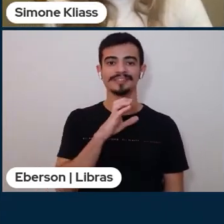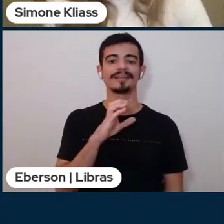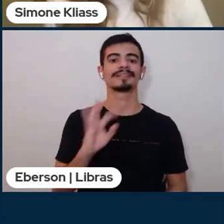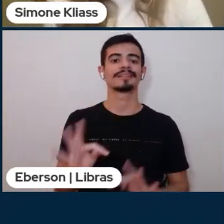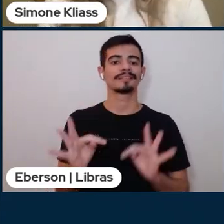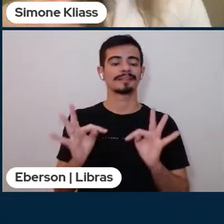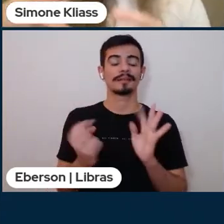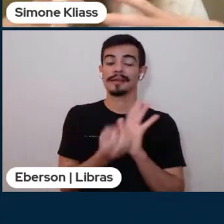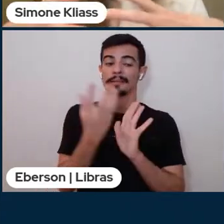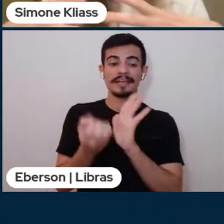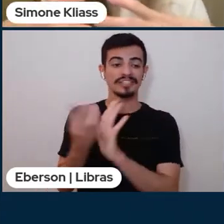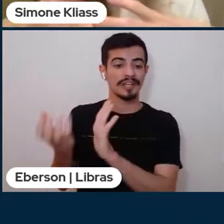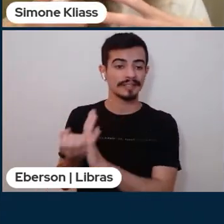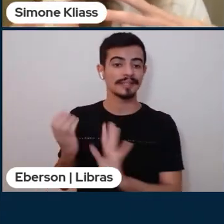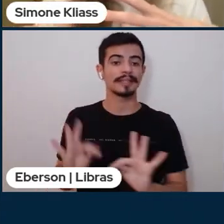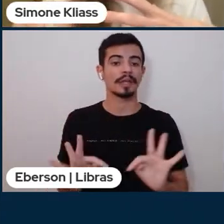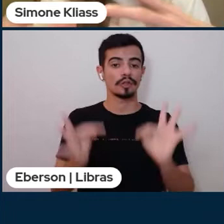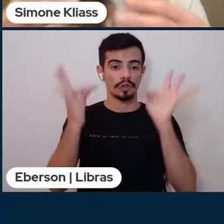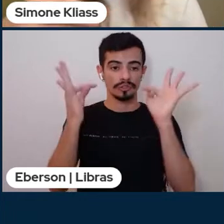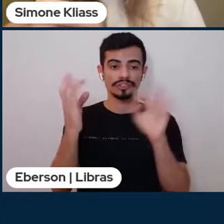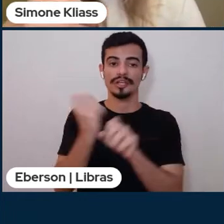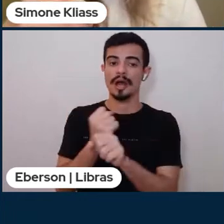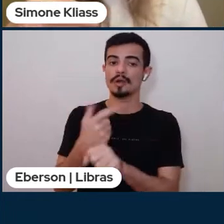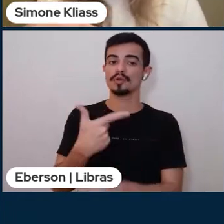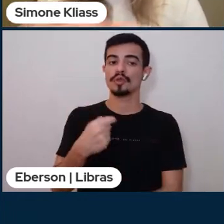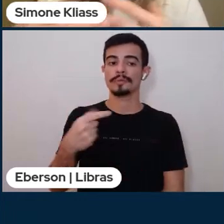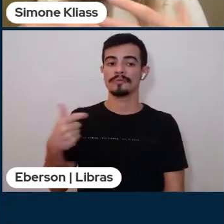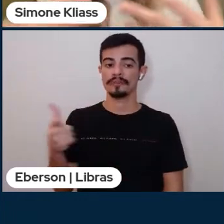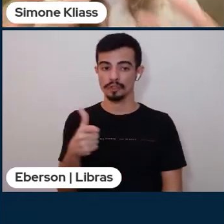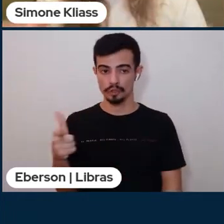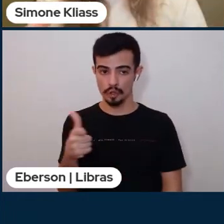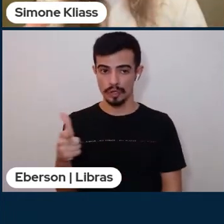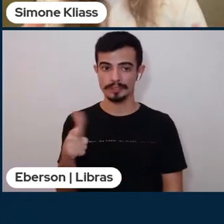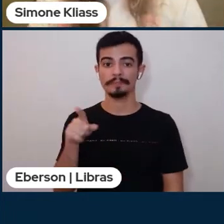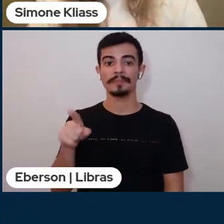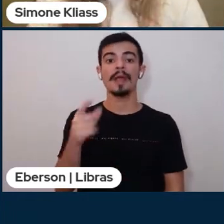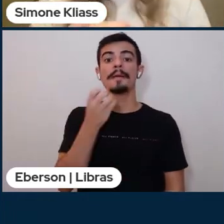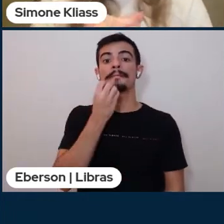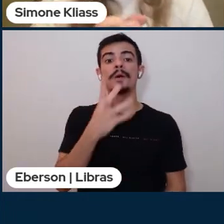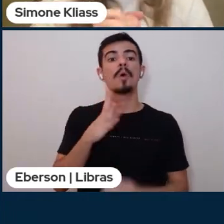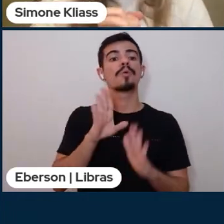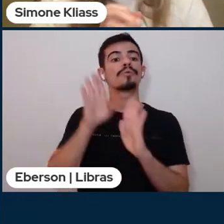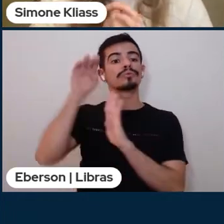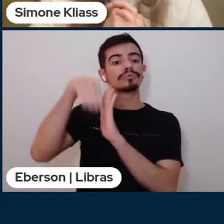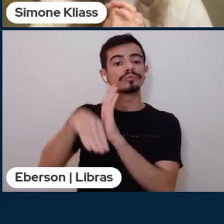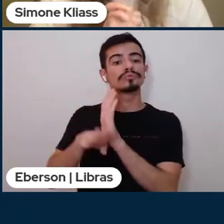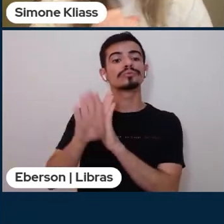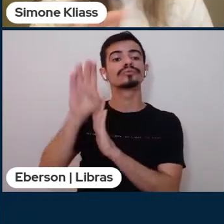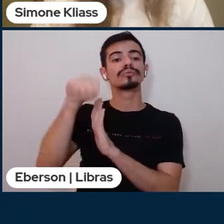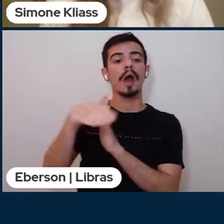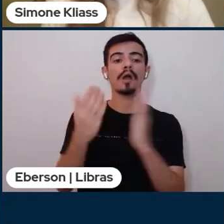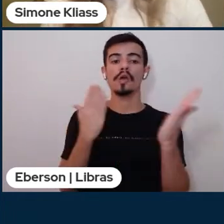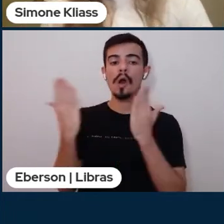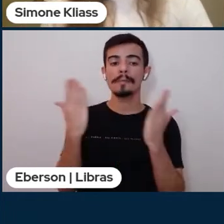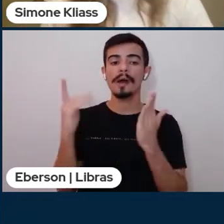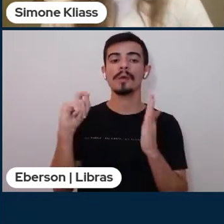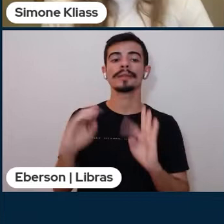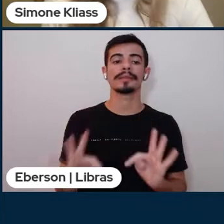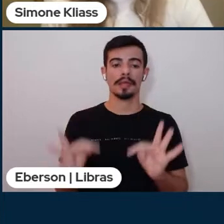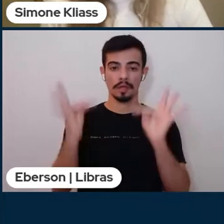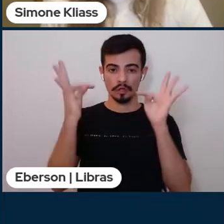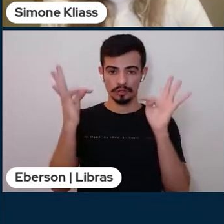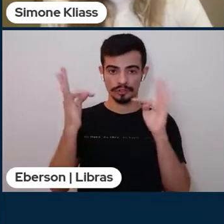ótimo para a gente poder comprar o estágio de evolução de diversas tecnologias consideradas de executivas